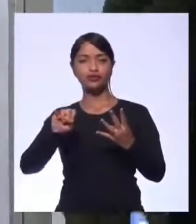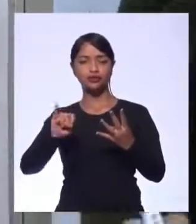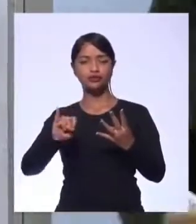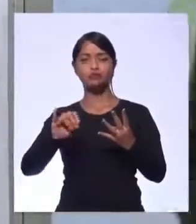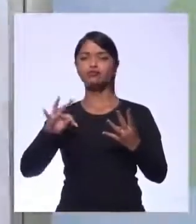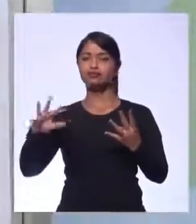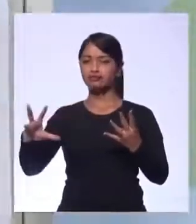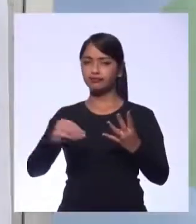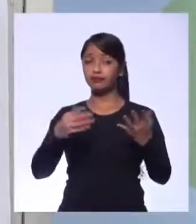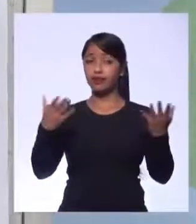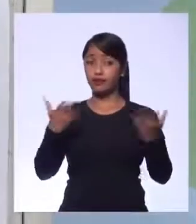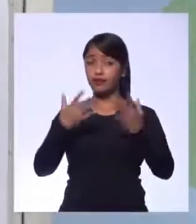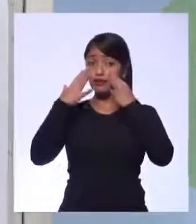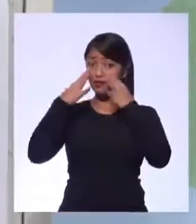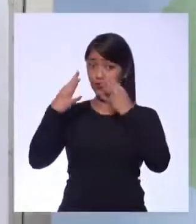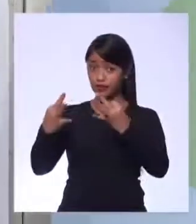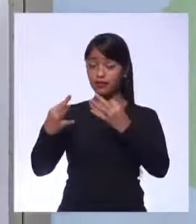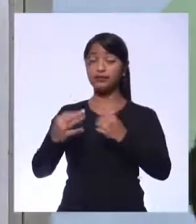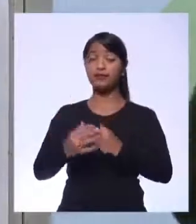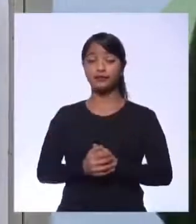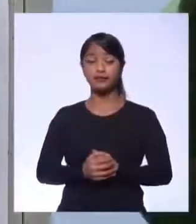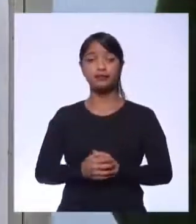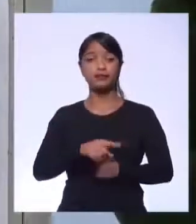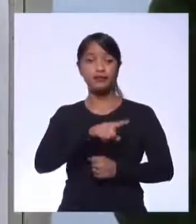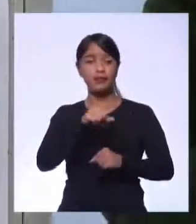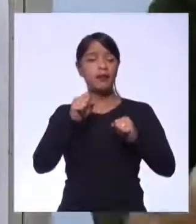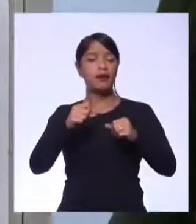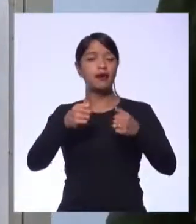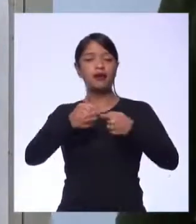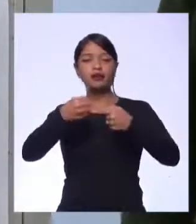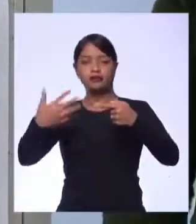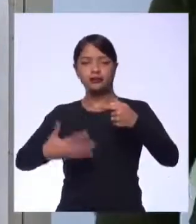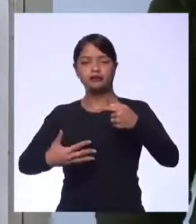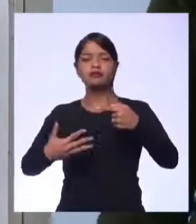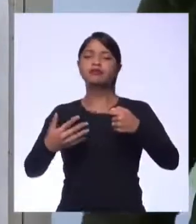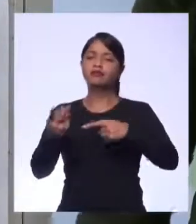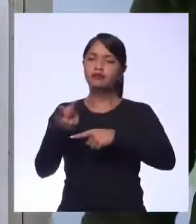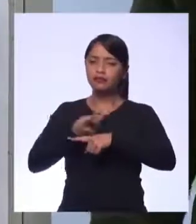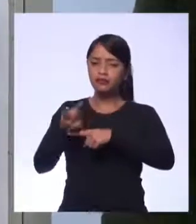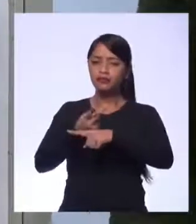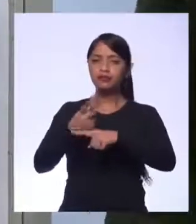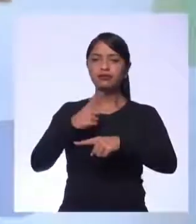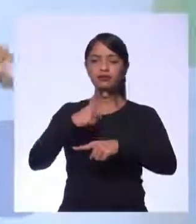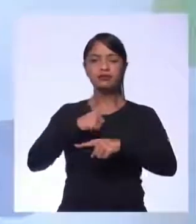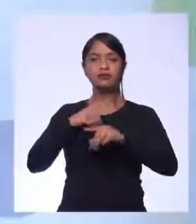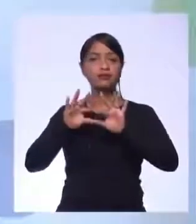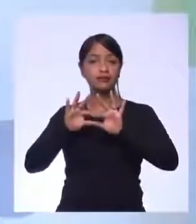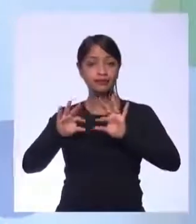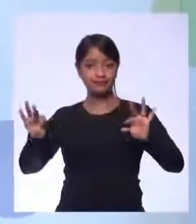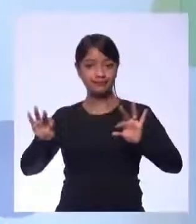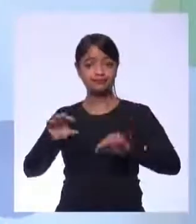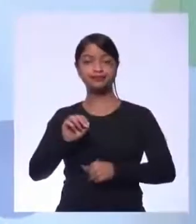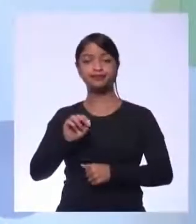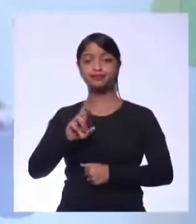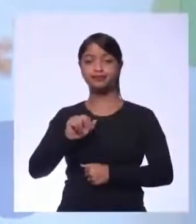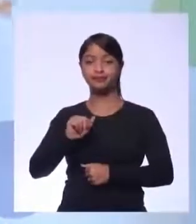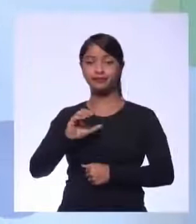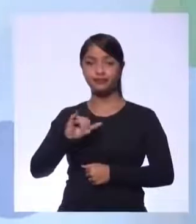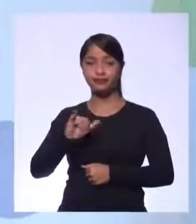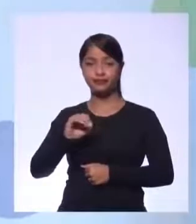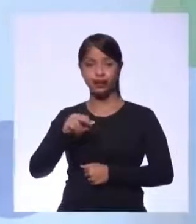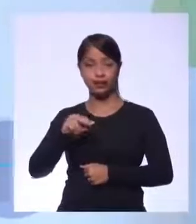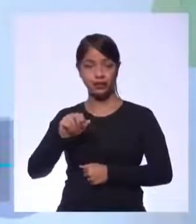charada, porque existe até, se eles forem procurar lá no Google, você sabe, não é, Dani? Vai ter frase oracional. Mas aí a gente reduziu